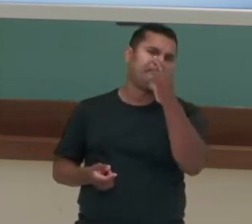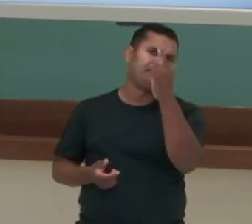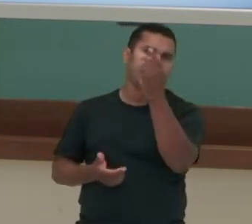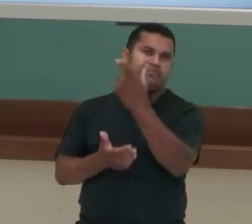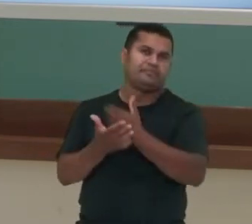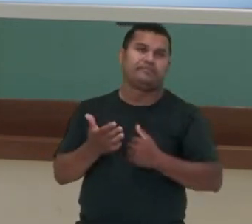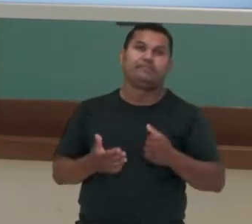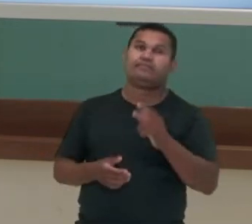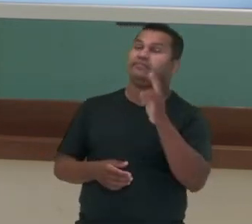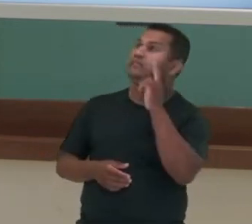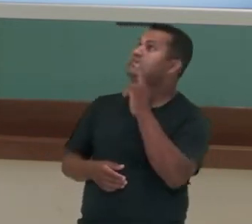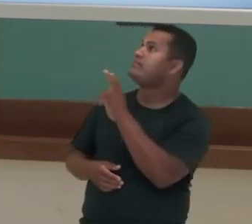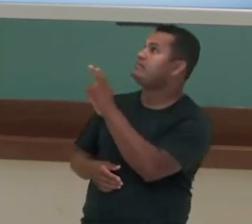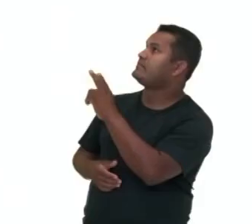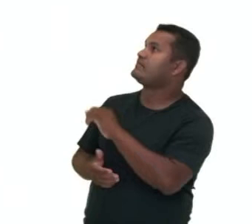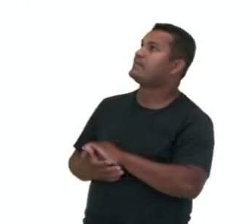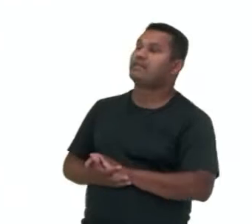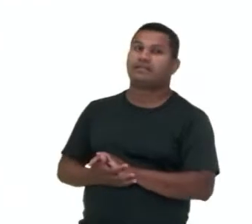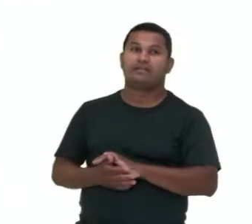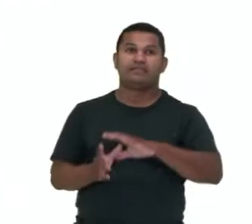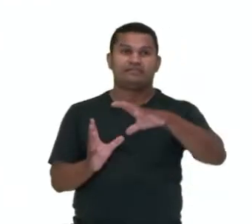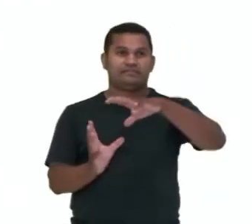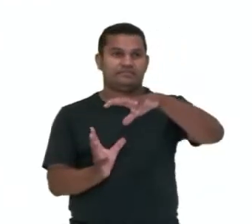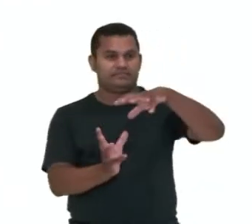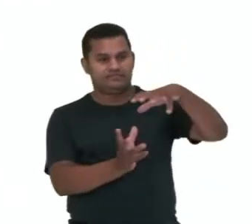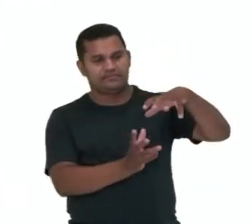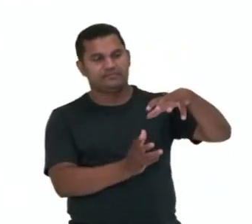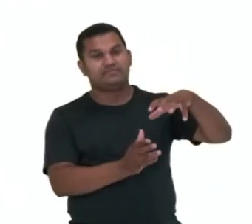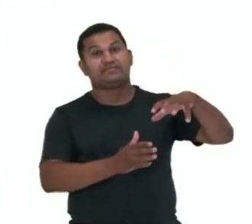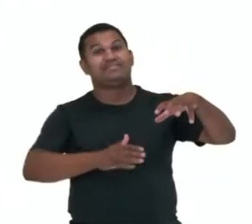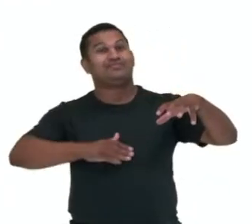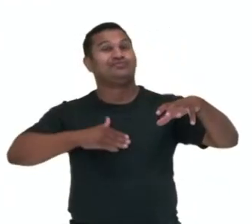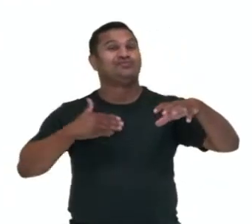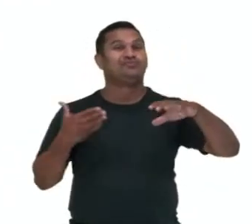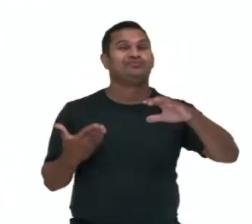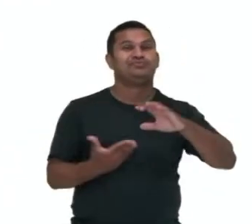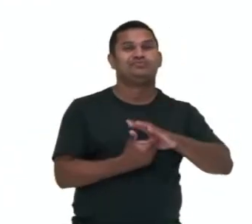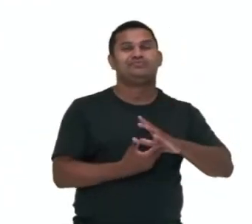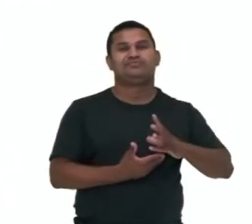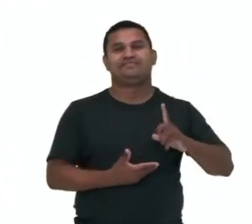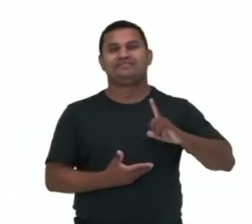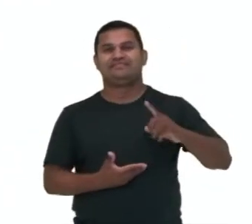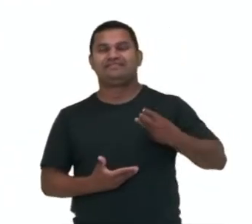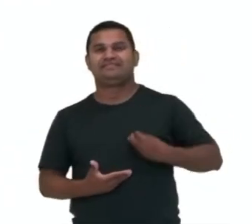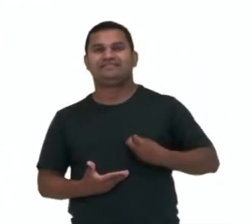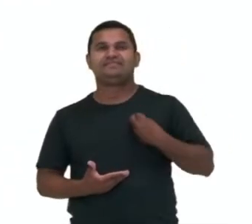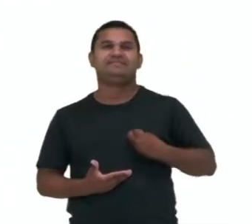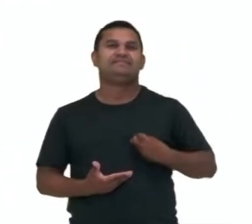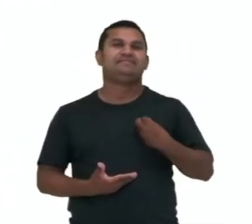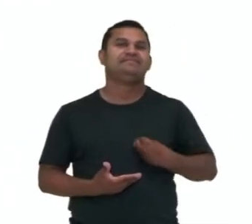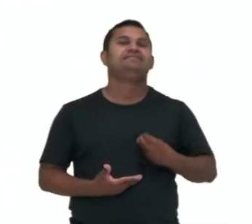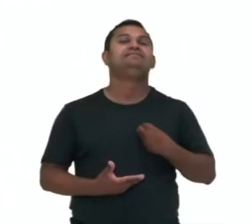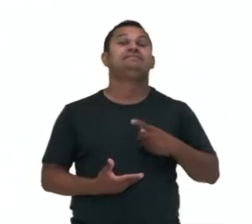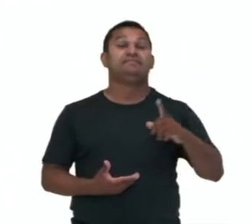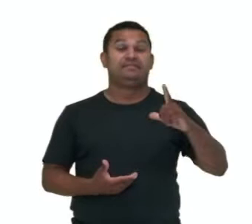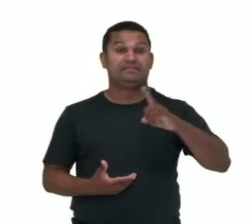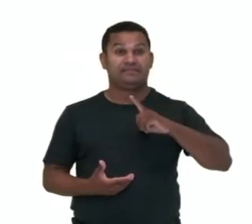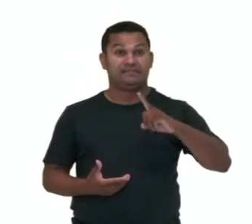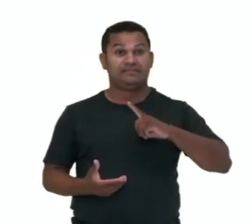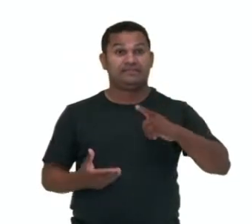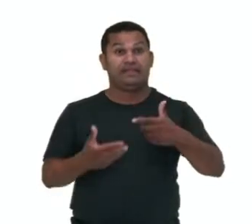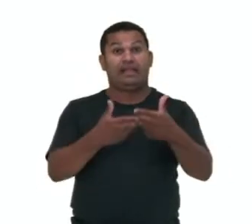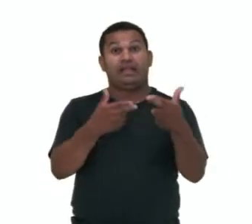biosfera é a camada da Terra formada pelos seres vivos e também pelos elementos que